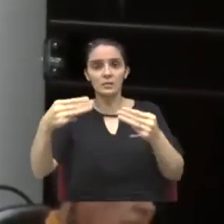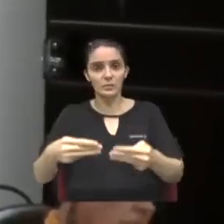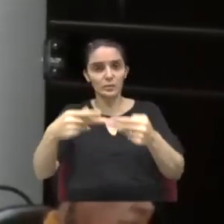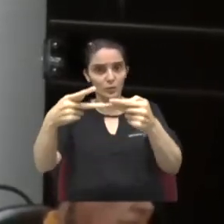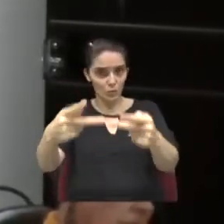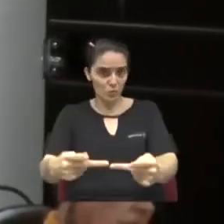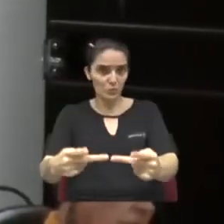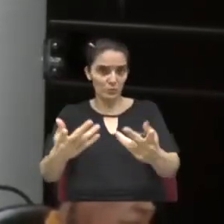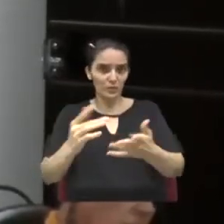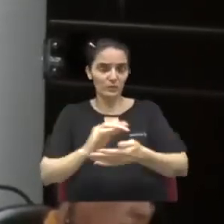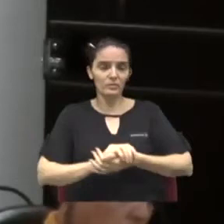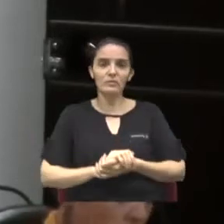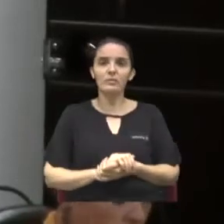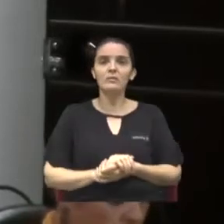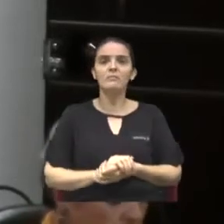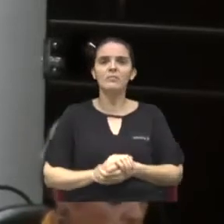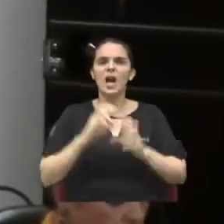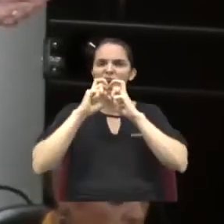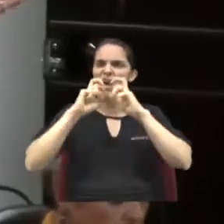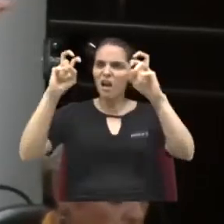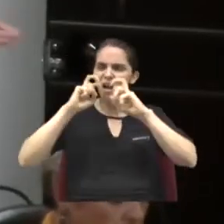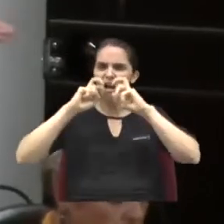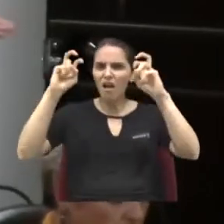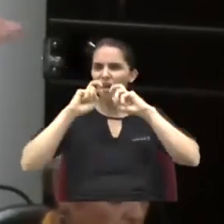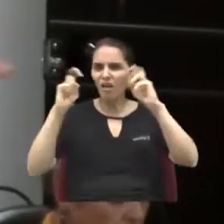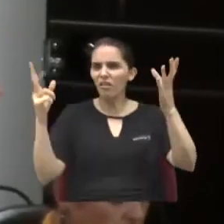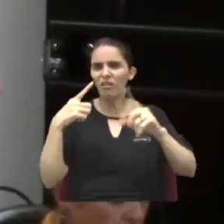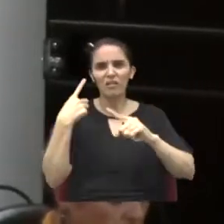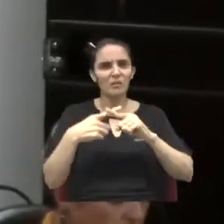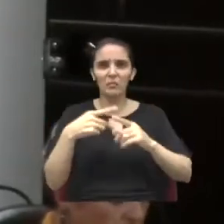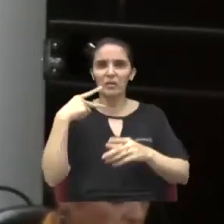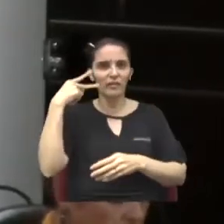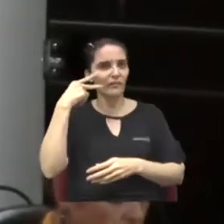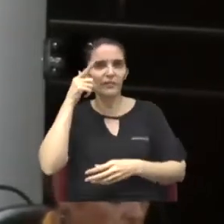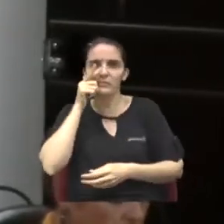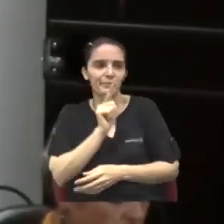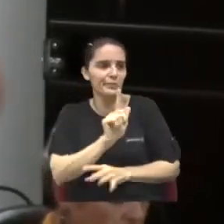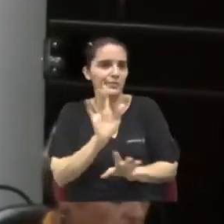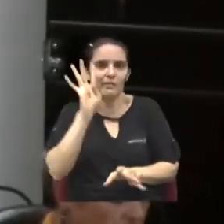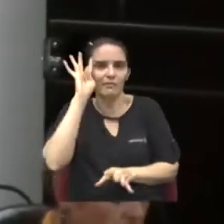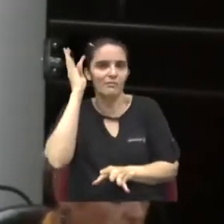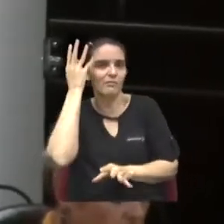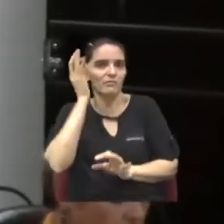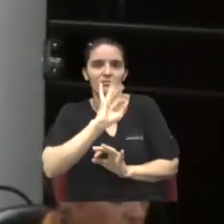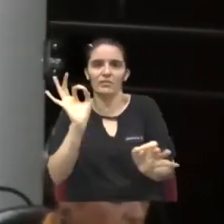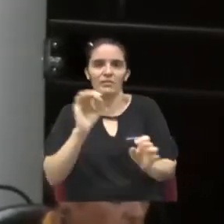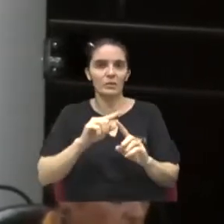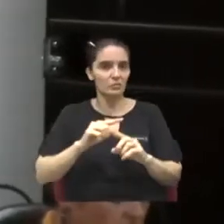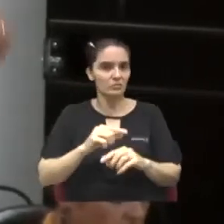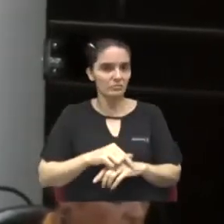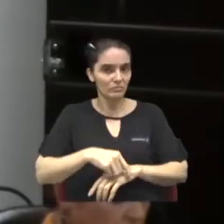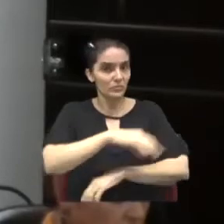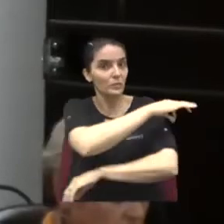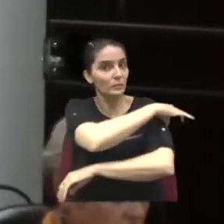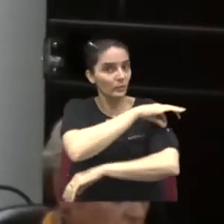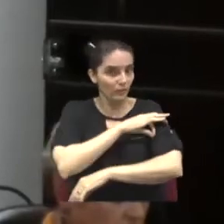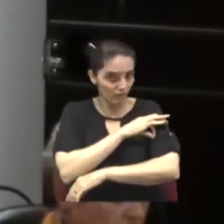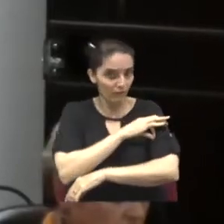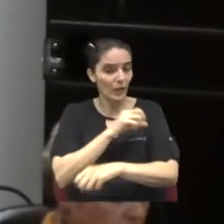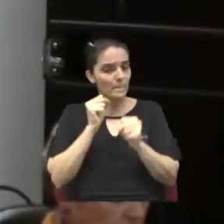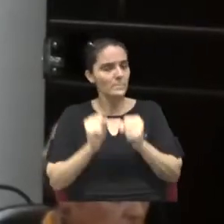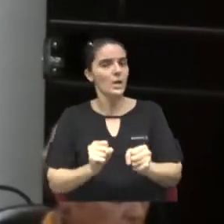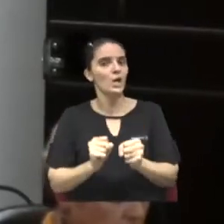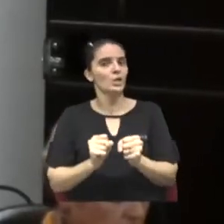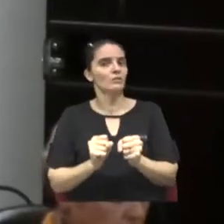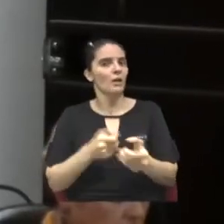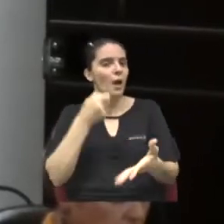Público, começar a gritar lá, porque o vereador não consegue resolver isso. Agora, o prefeito tem o instrumento